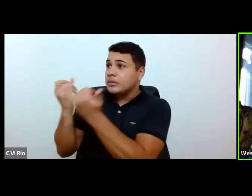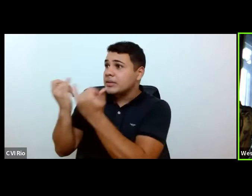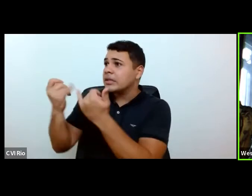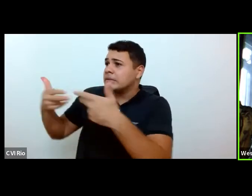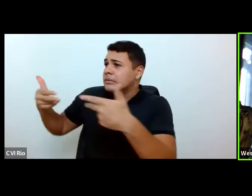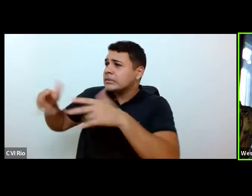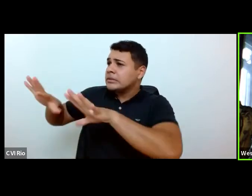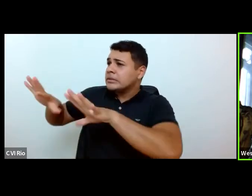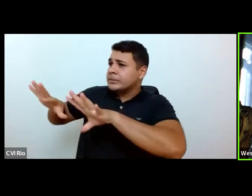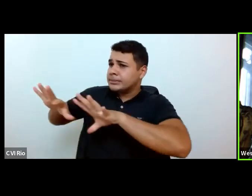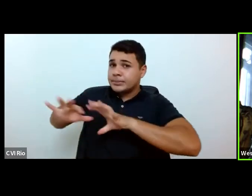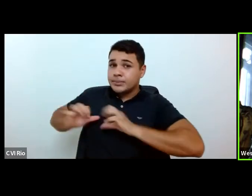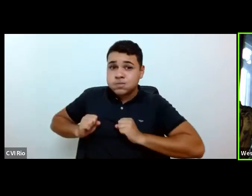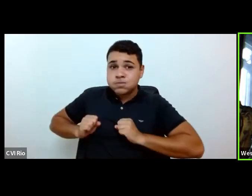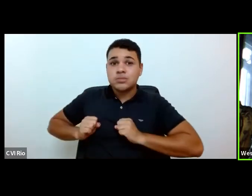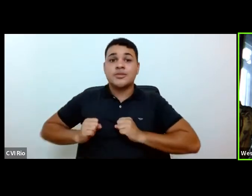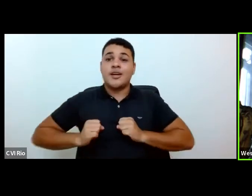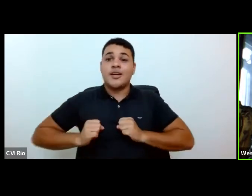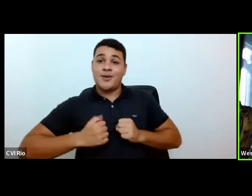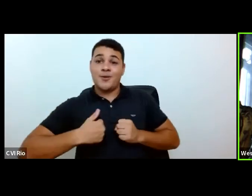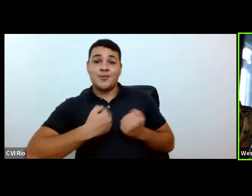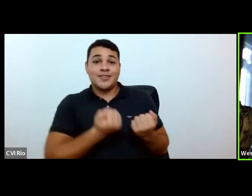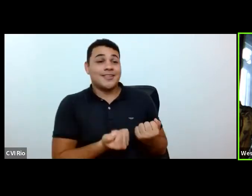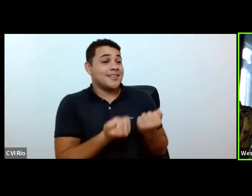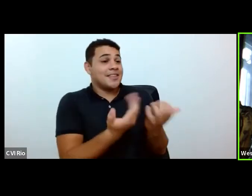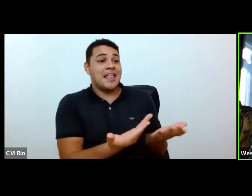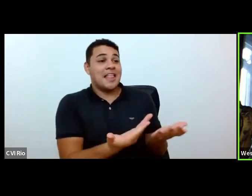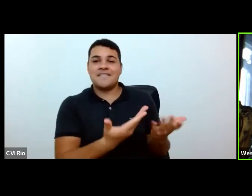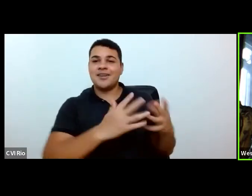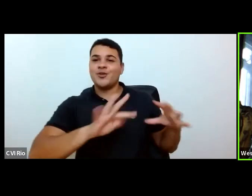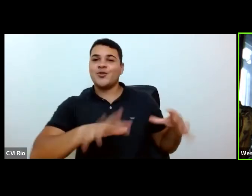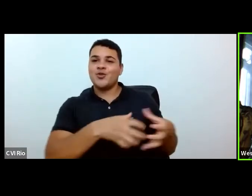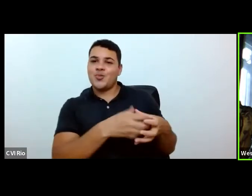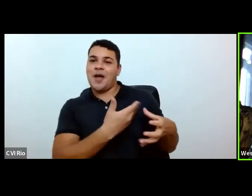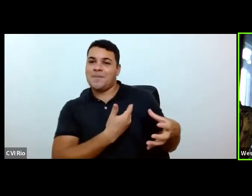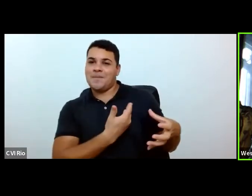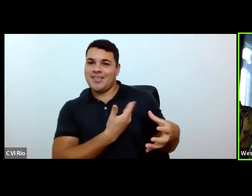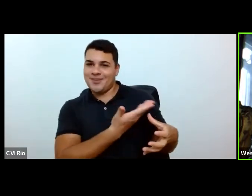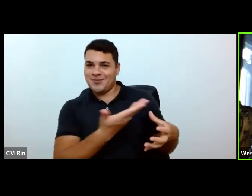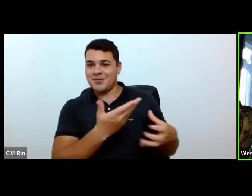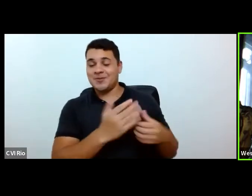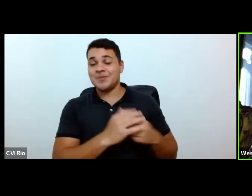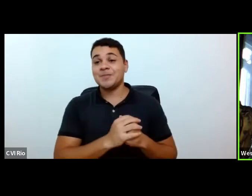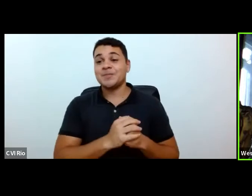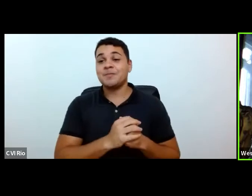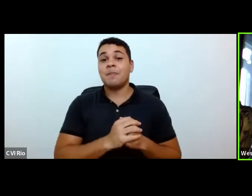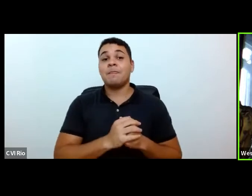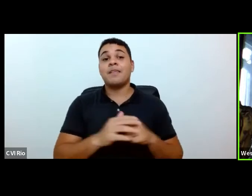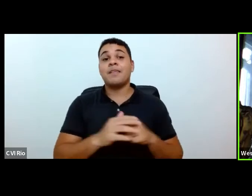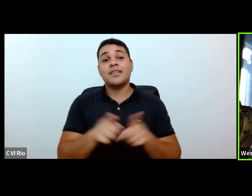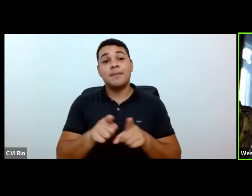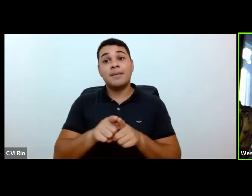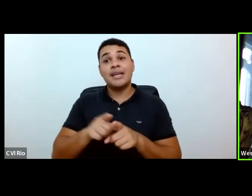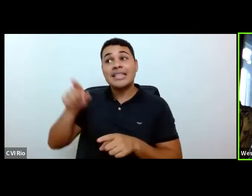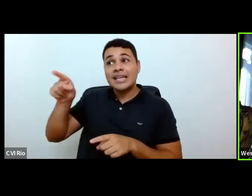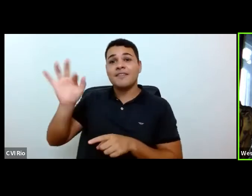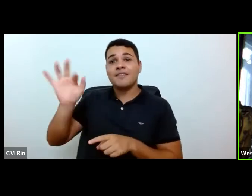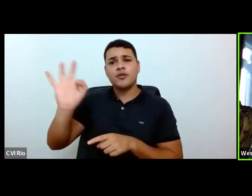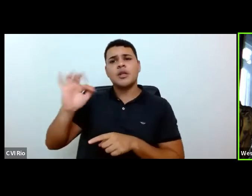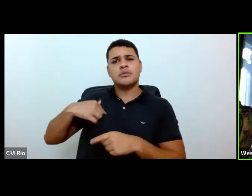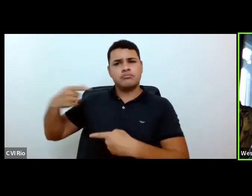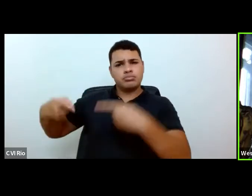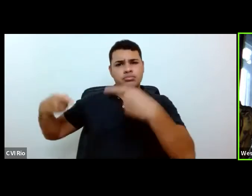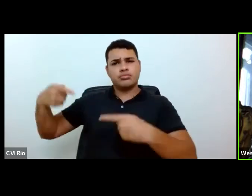da escola pública, enquanto trans, e me pensar nesse processo. E aí eu discuti questões de gênero e